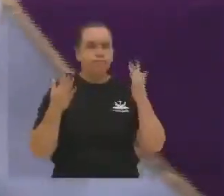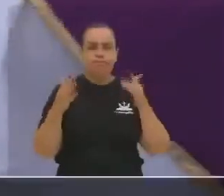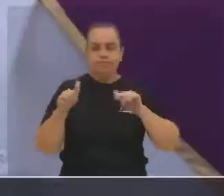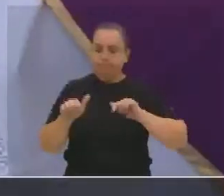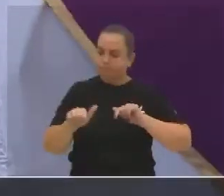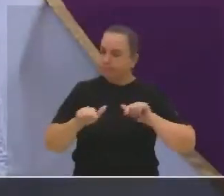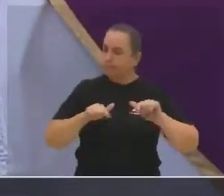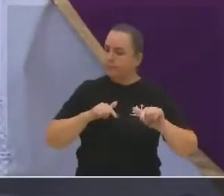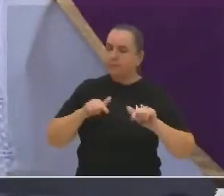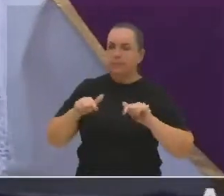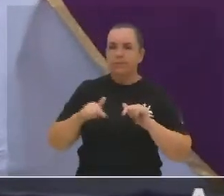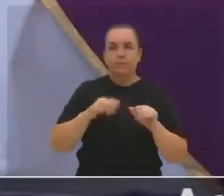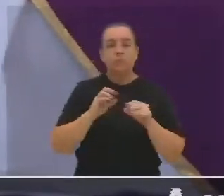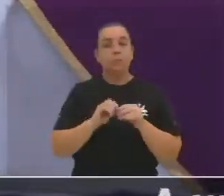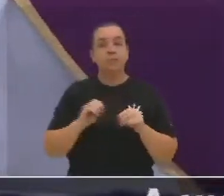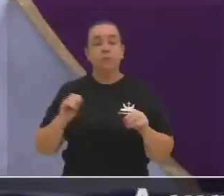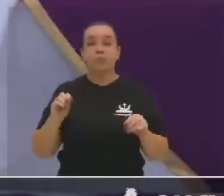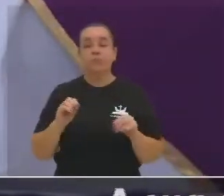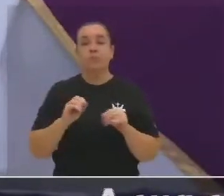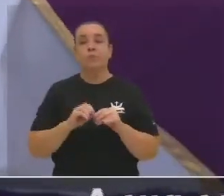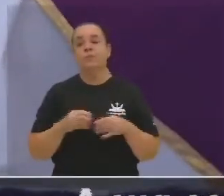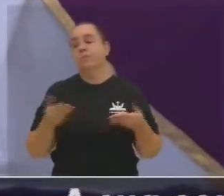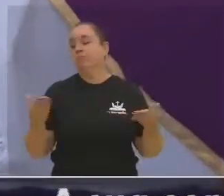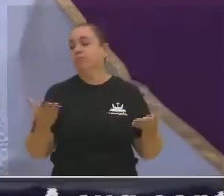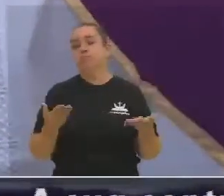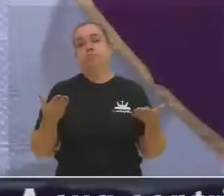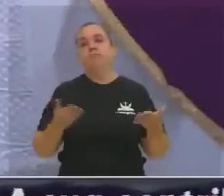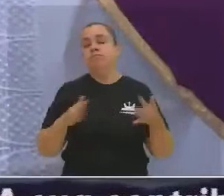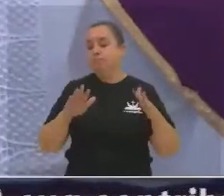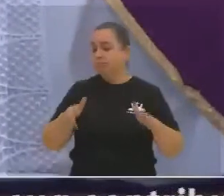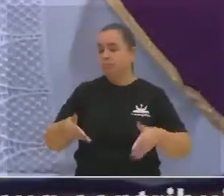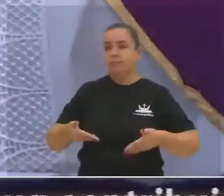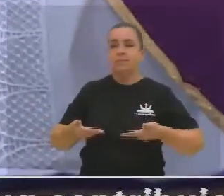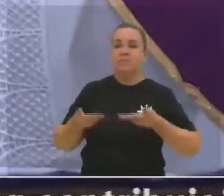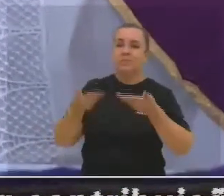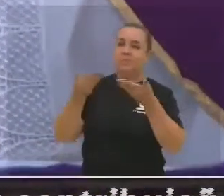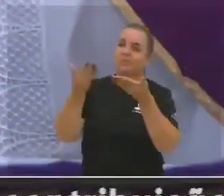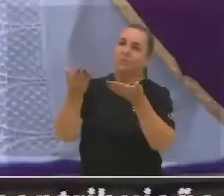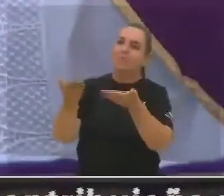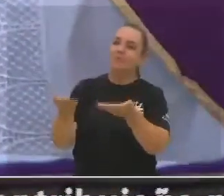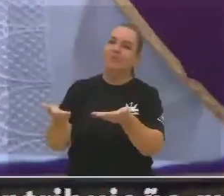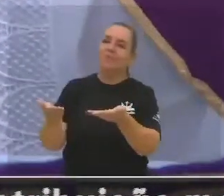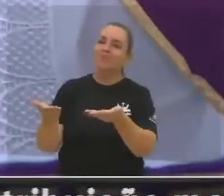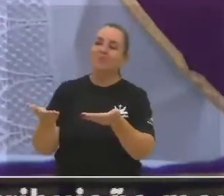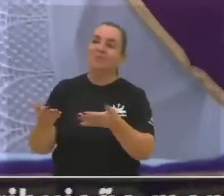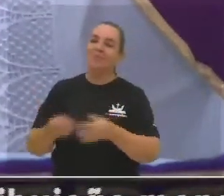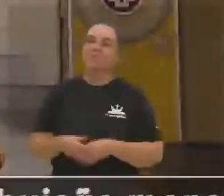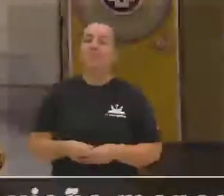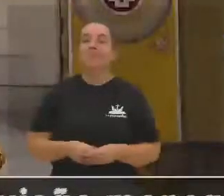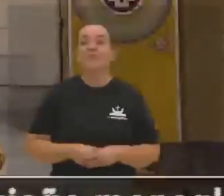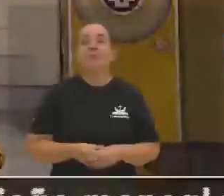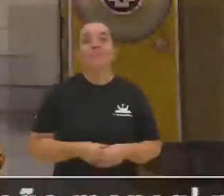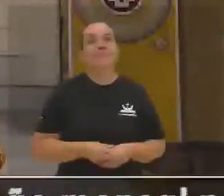Sinal do trabalho que fizemos e aqui